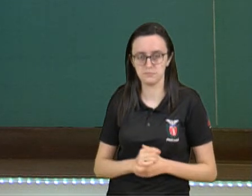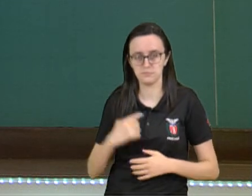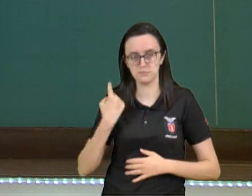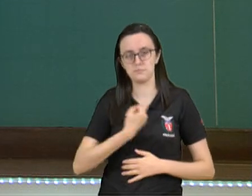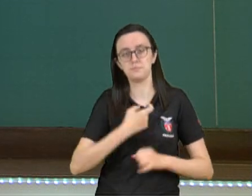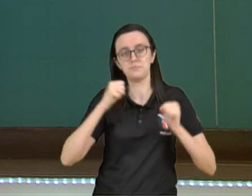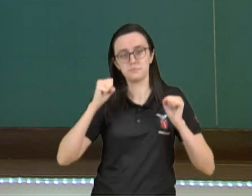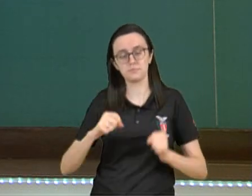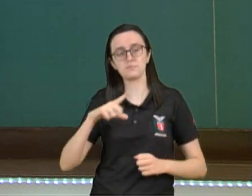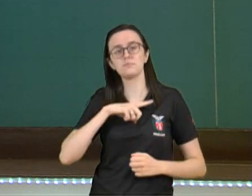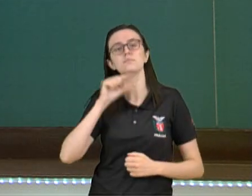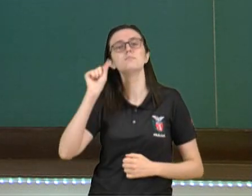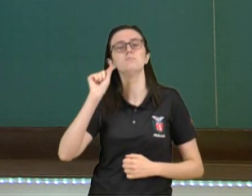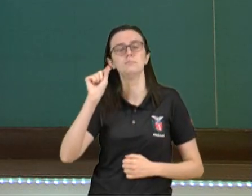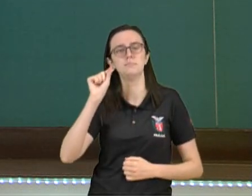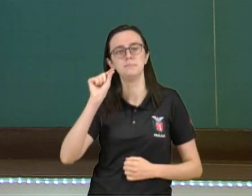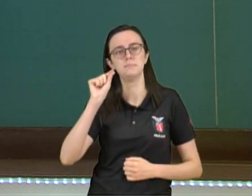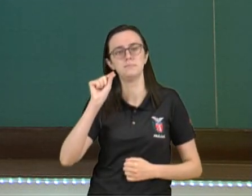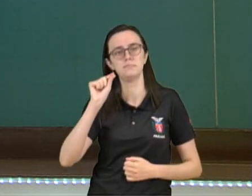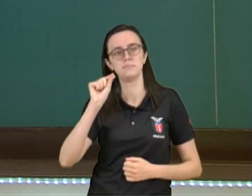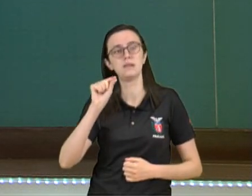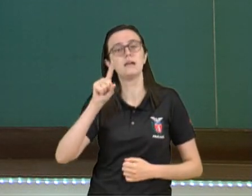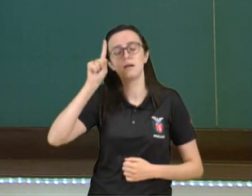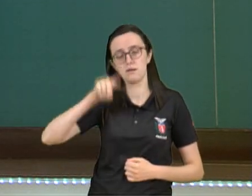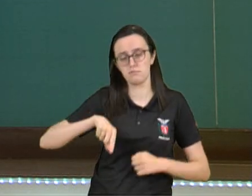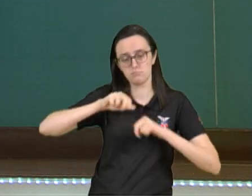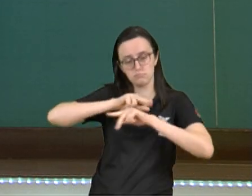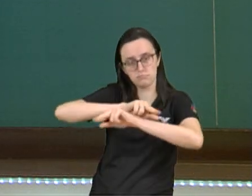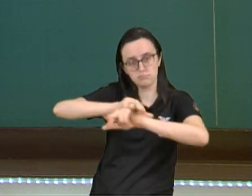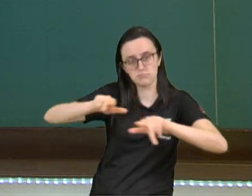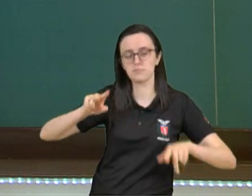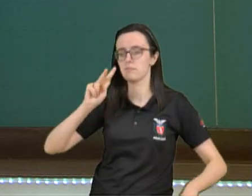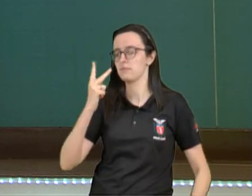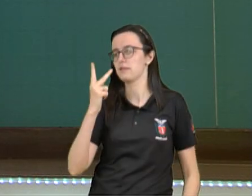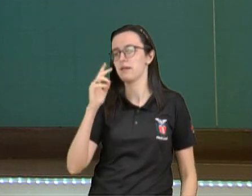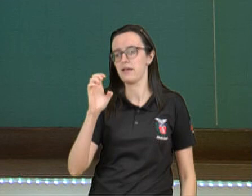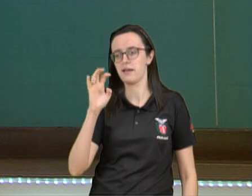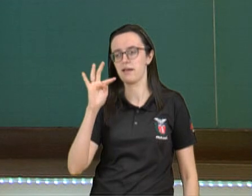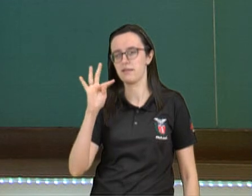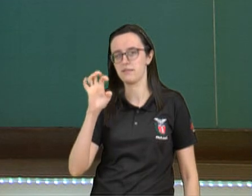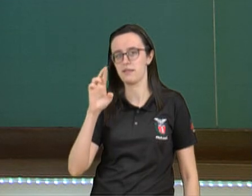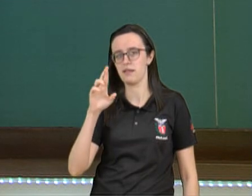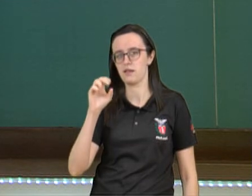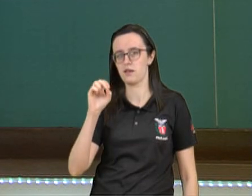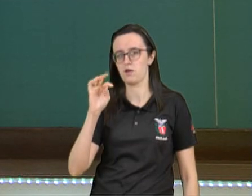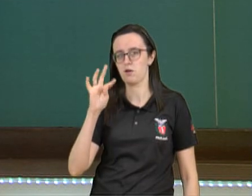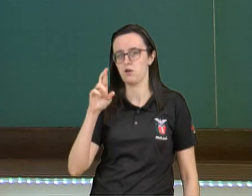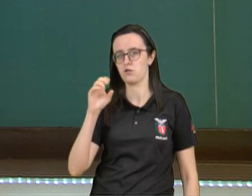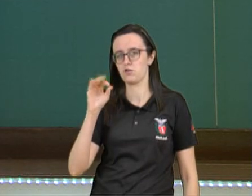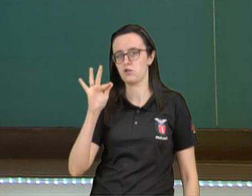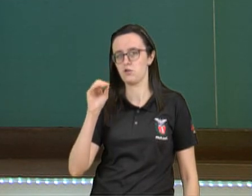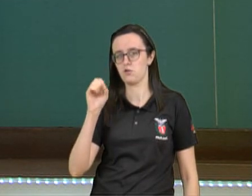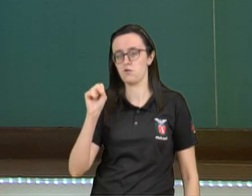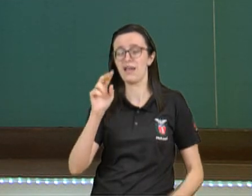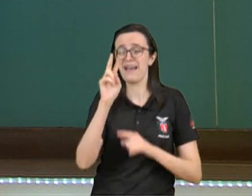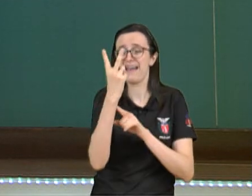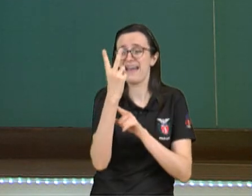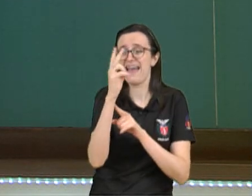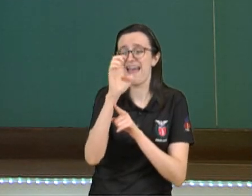ter exemplares heterotróficos ou heterótrofos. Olha o termo, o prefixo